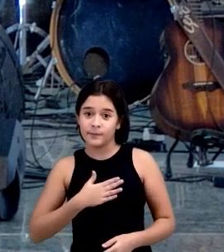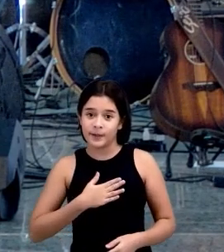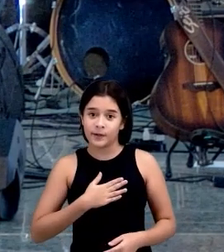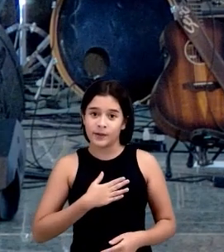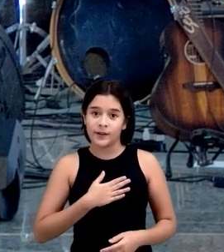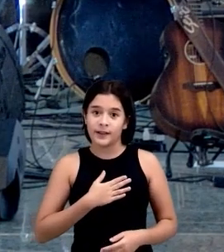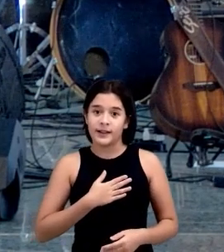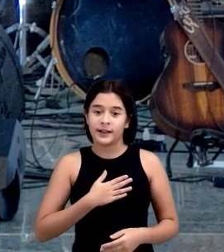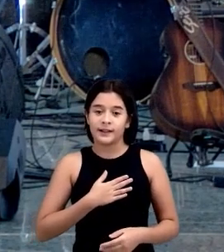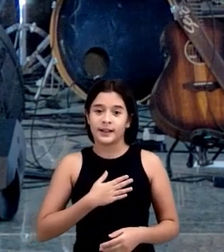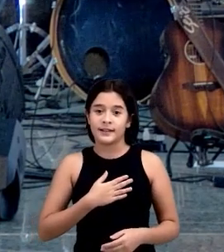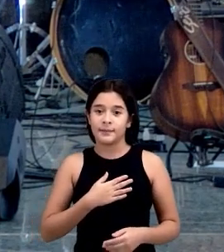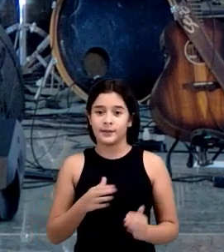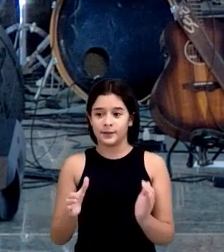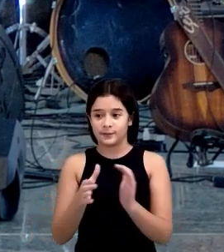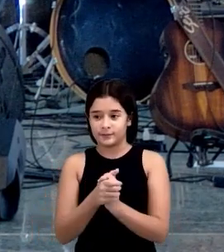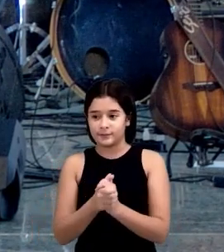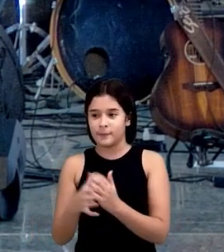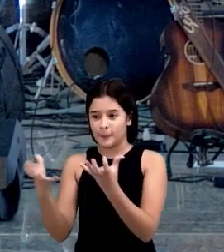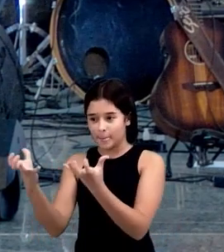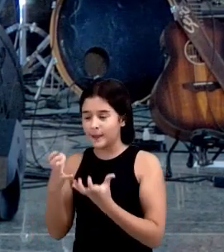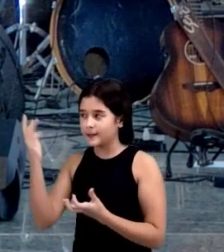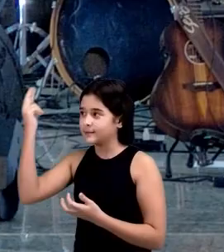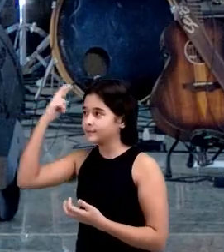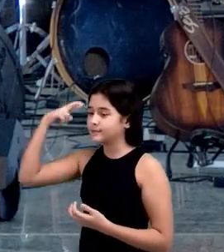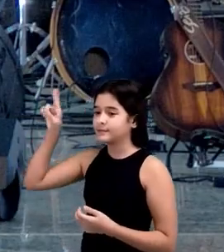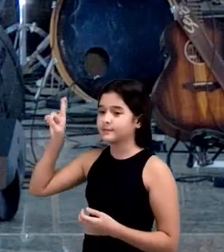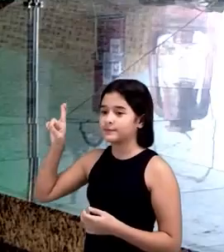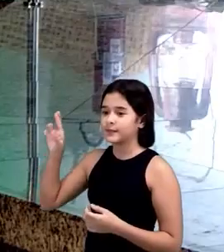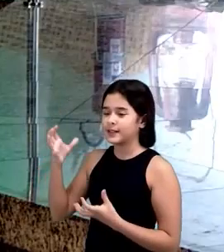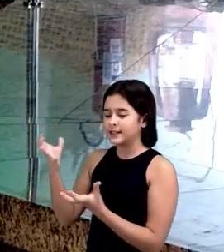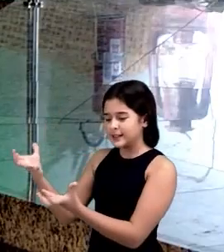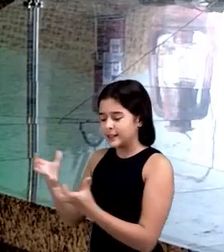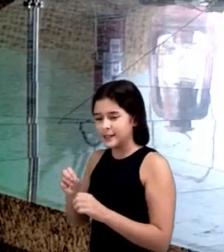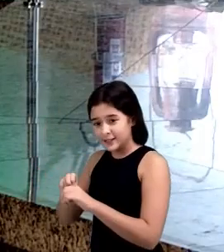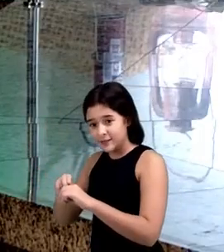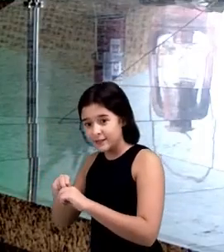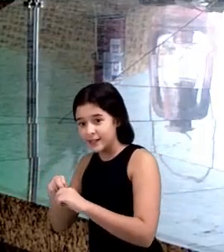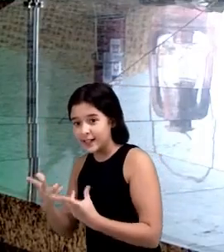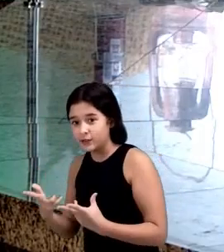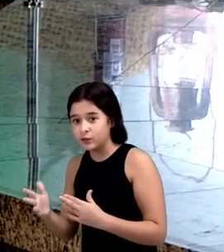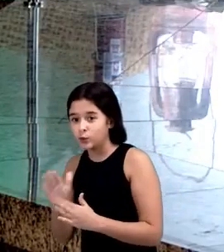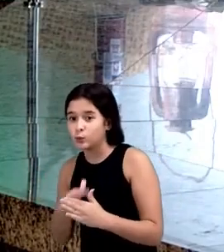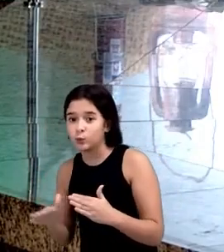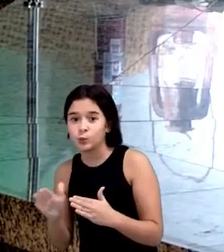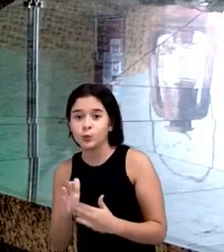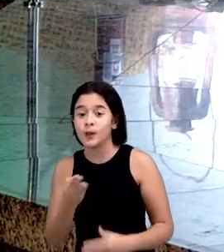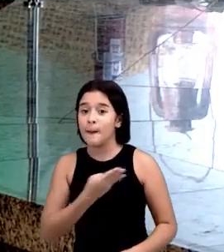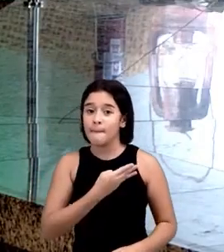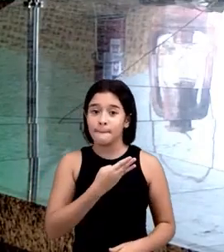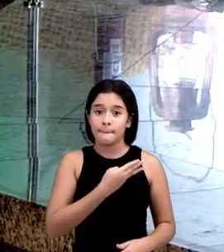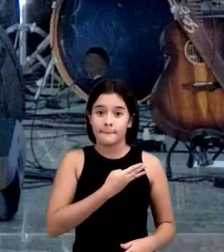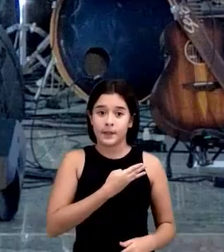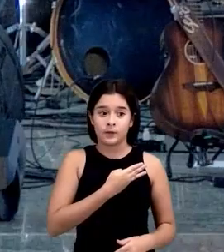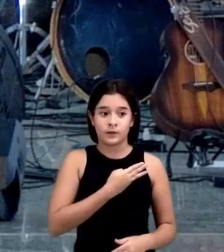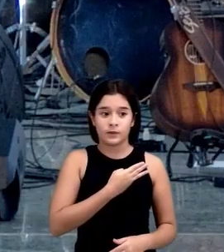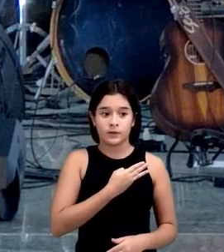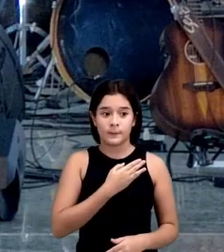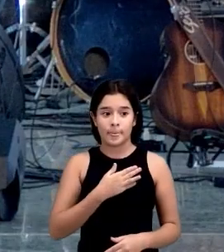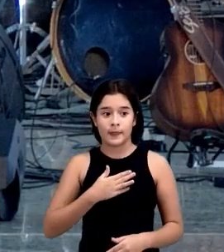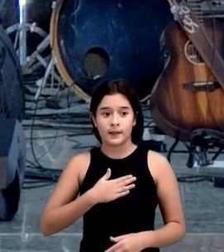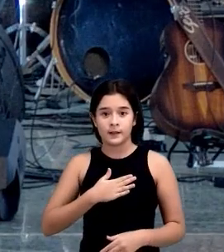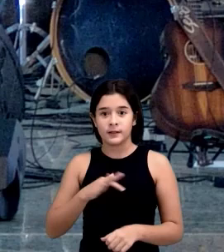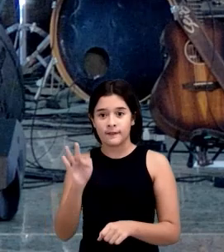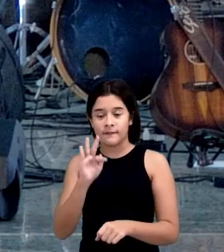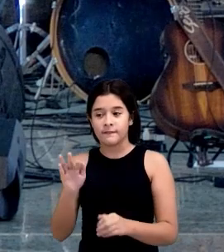ser a diferença no meu namoro, no meu noivado, na minha profissão, na minha formação, nas minhas escolhas. Eu preciso ser a diferença.